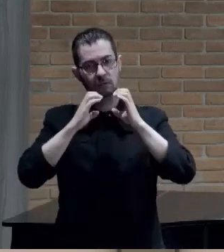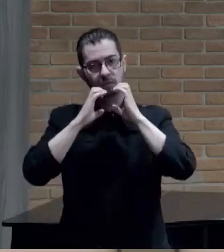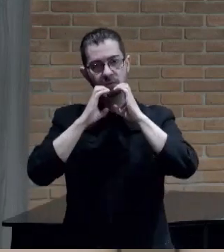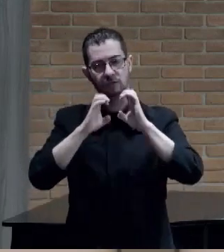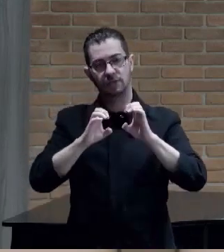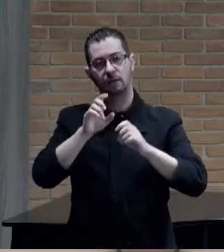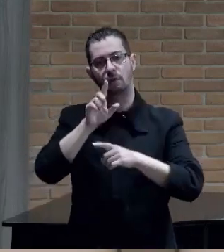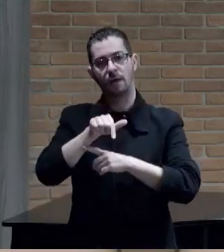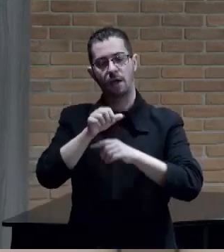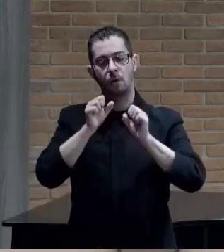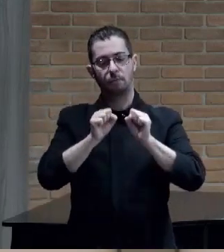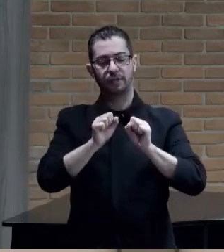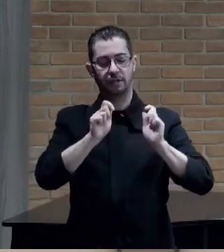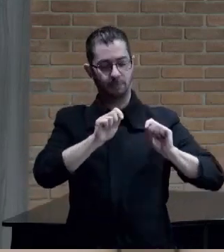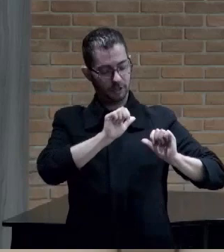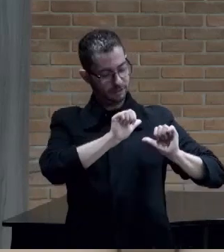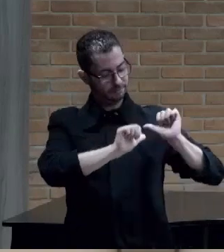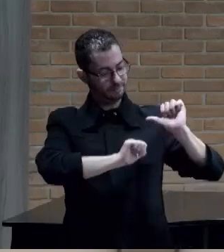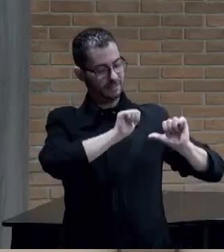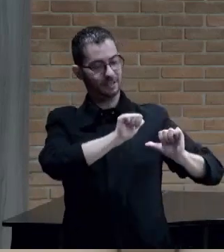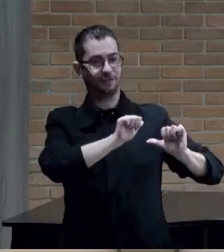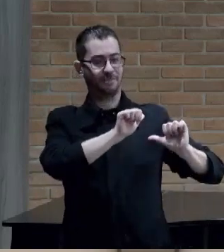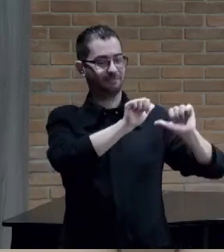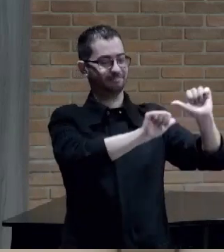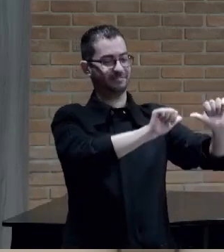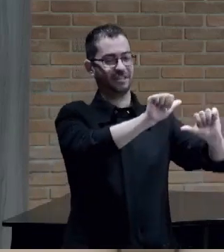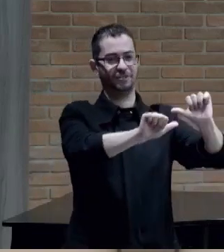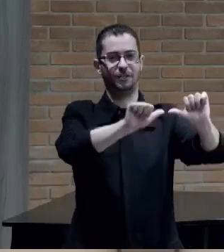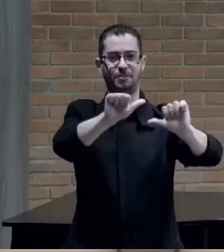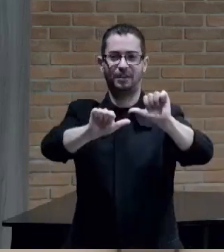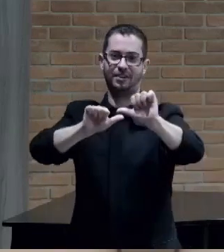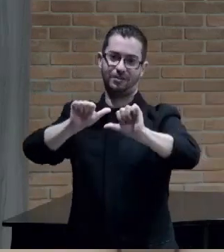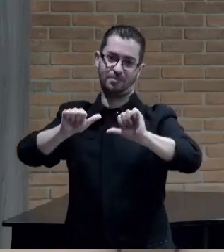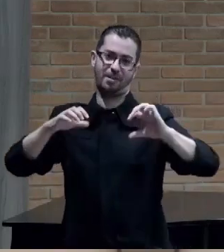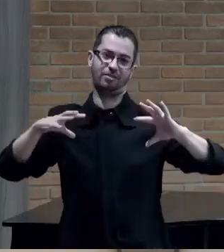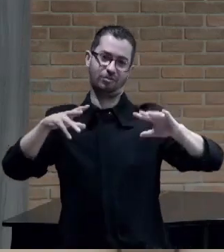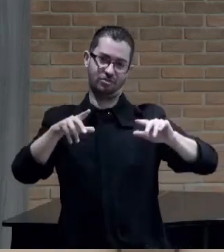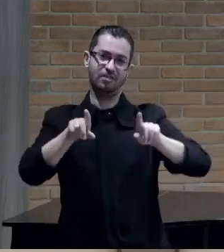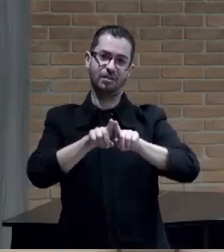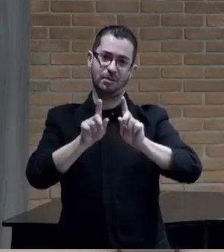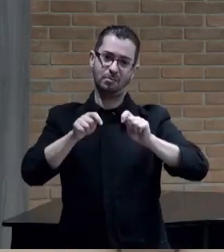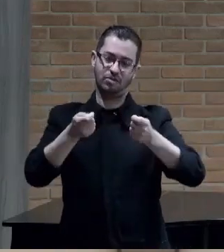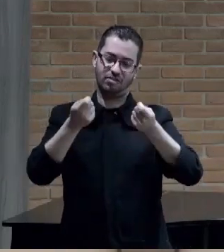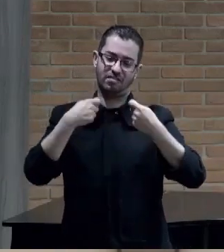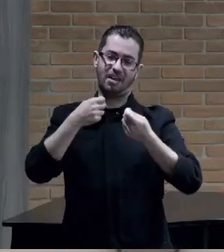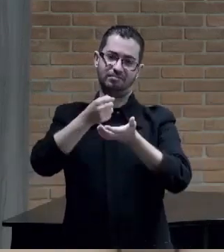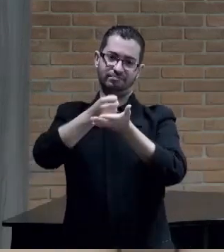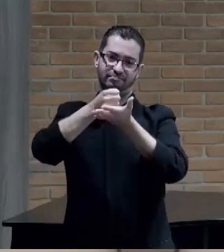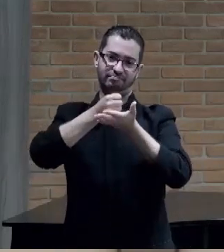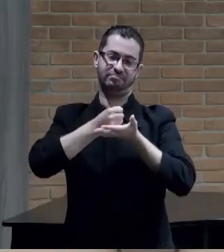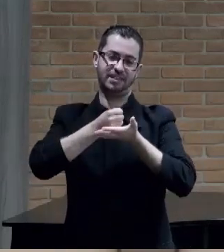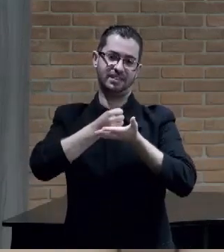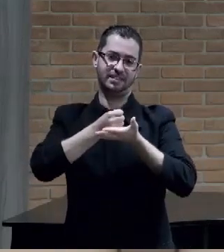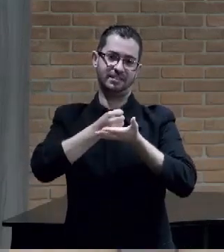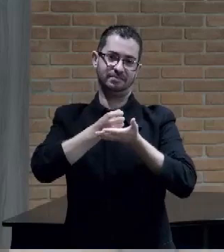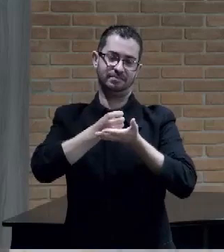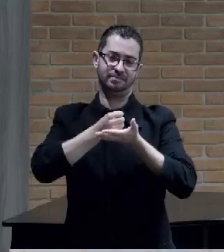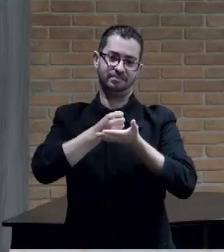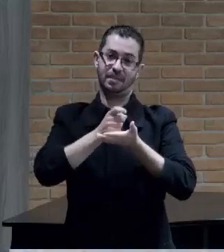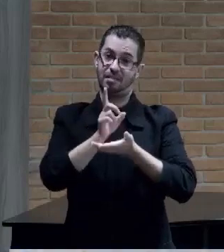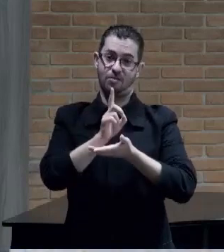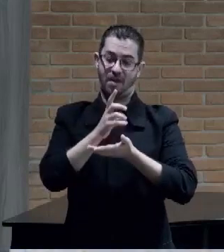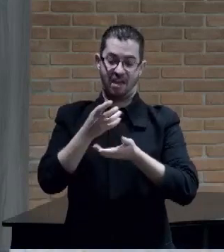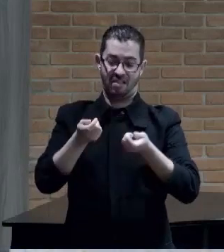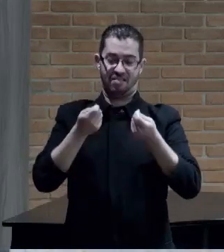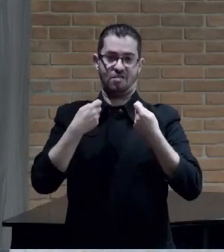que nos transforma, que verdadeiramente nos sustenta. Não é uma animação, não